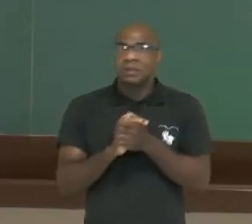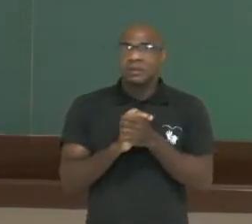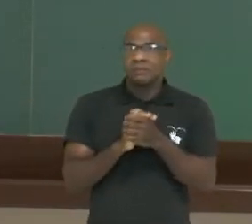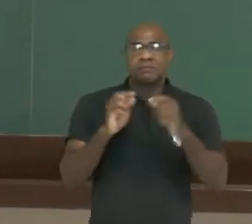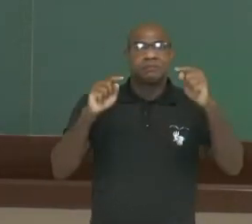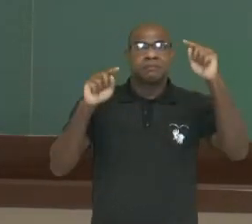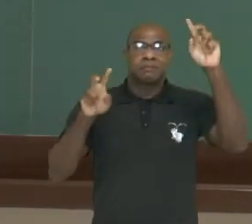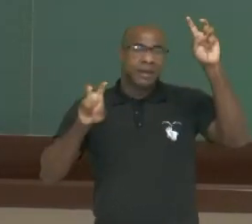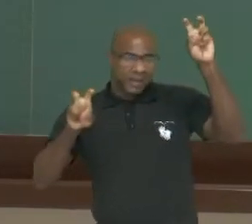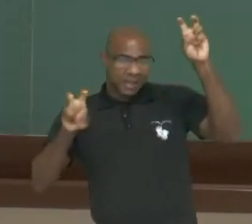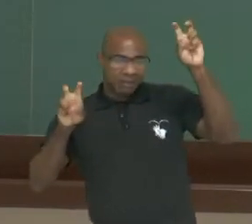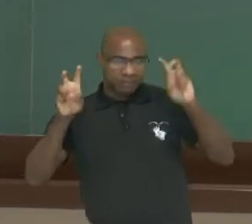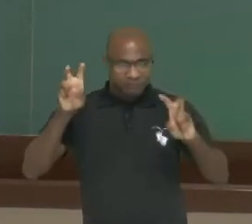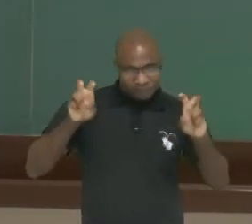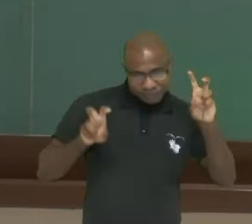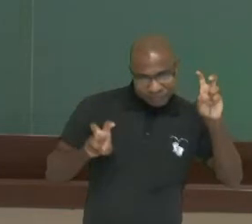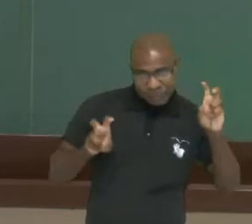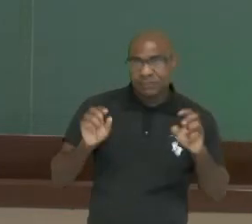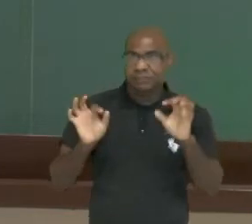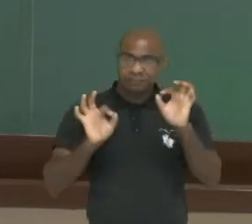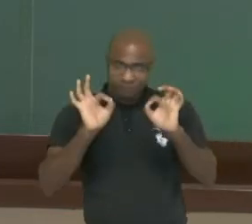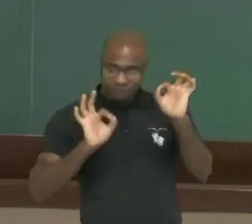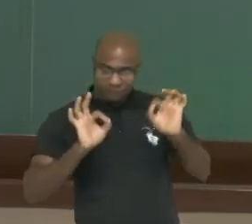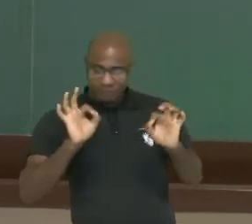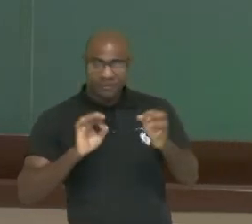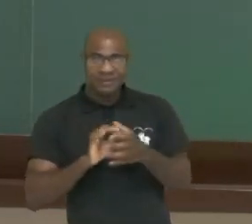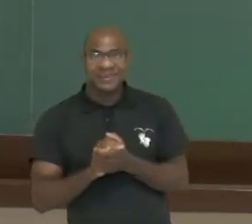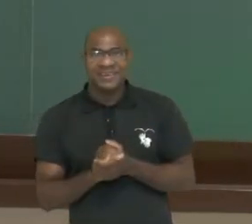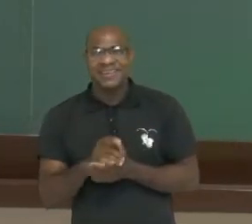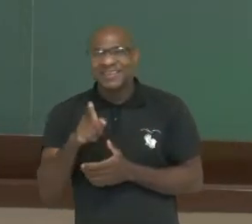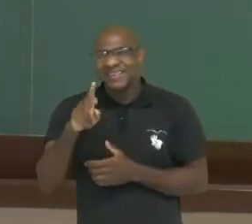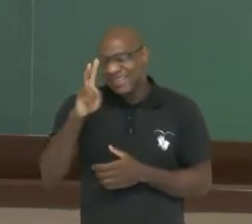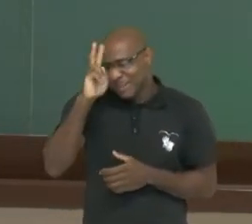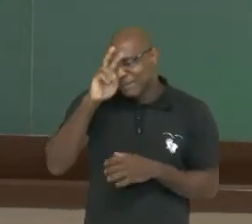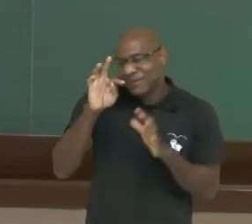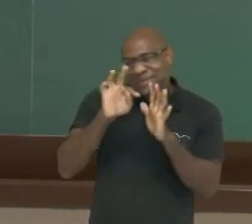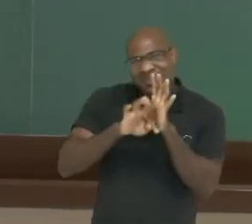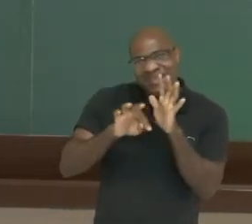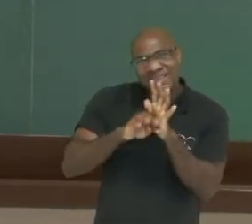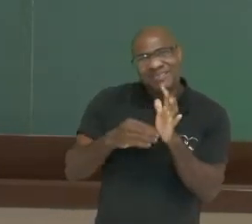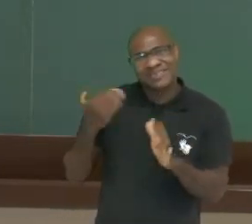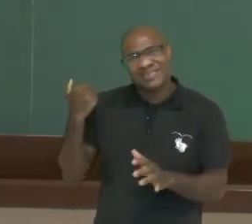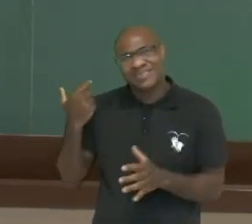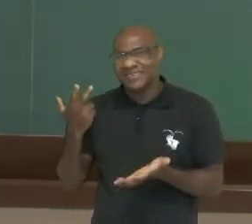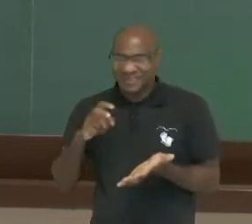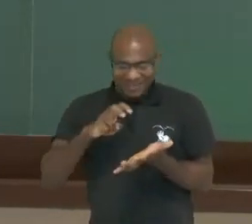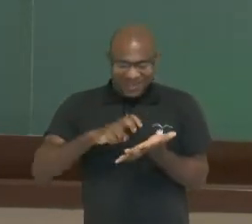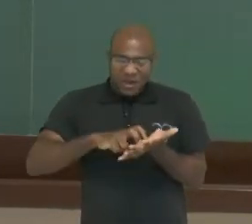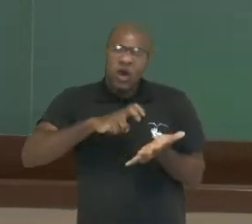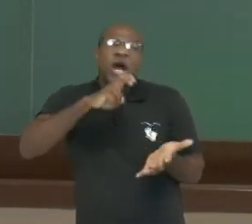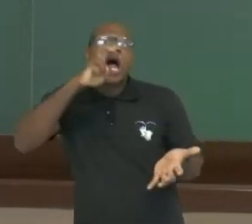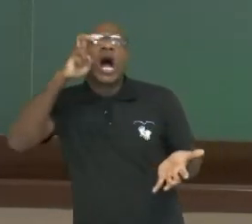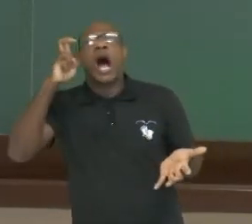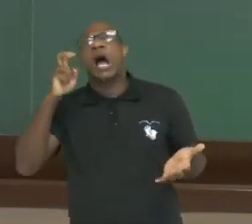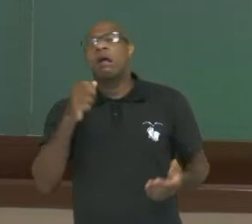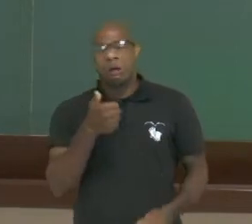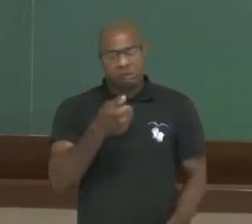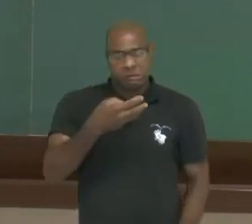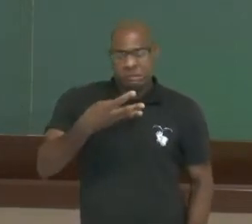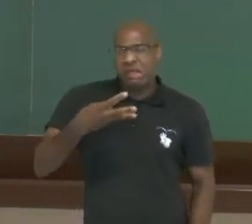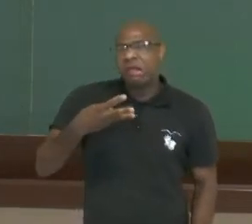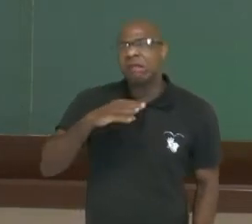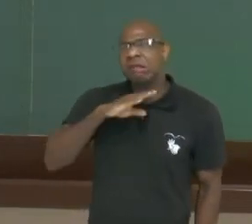com outro. Vocês viram no texto anterior, lá no texto aquele de acordar tudo errado, lá e fazer as coisas tudo errado,